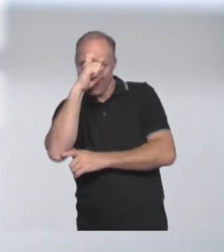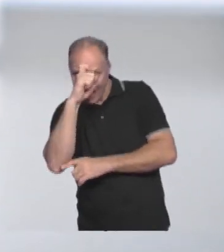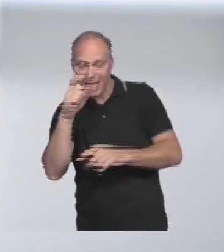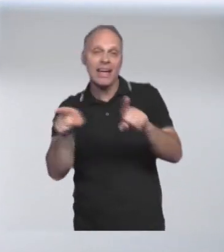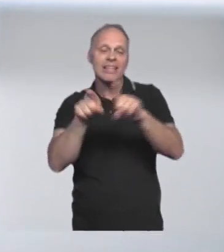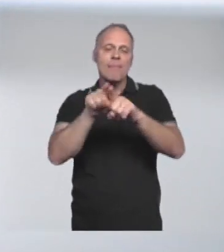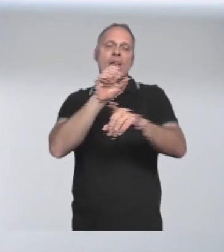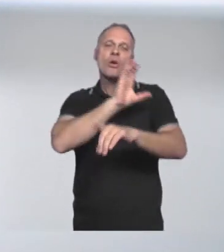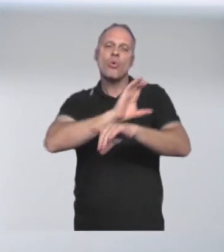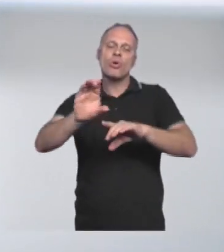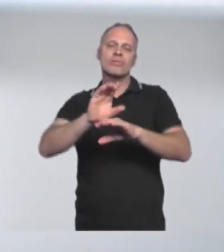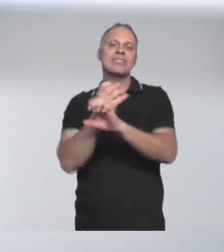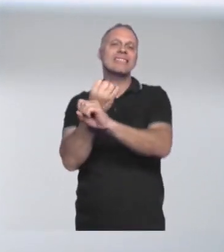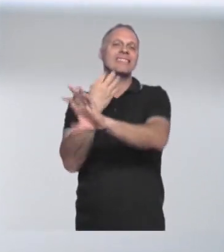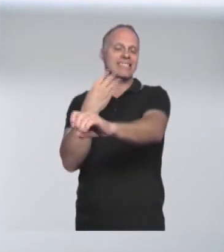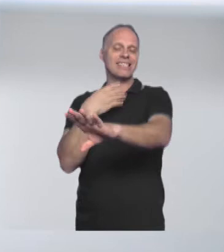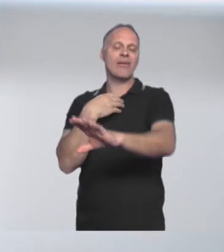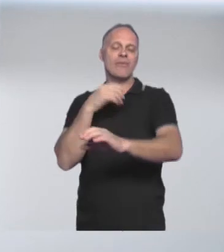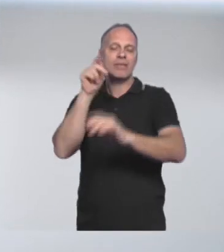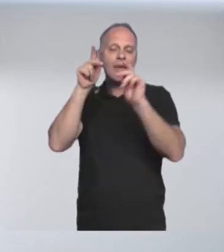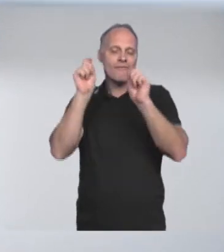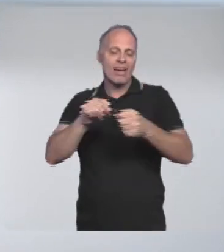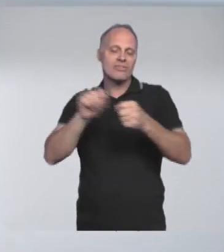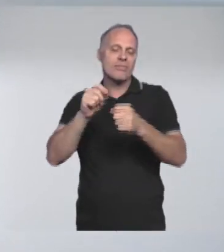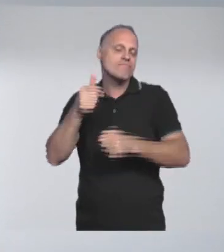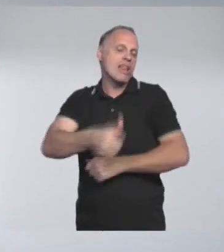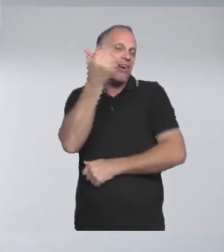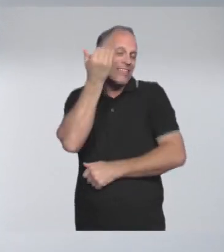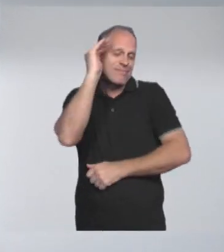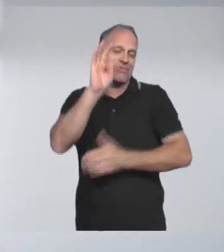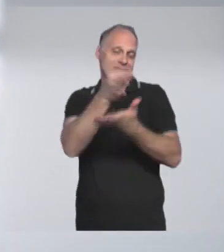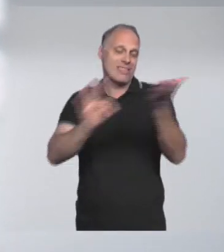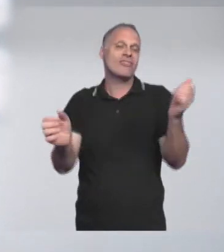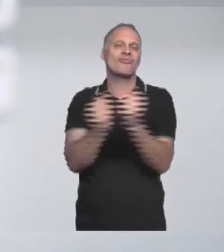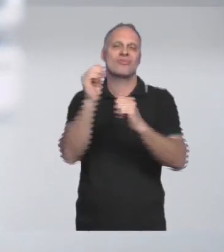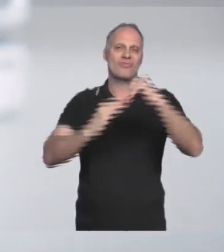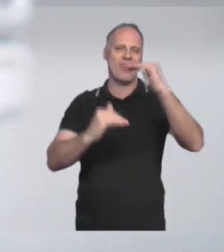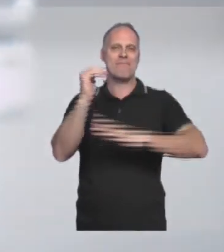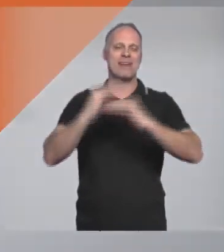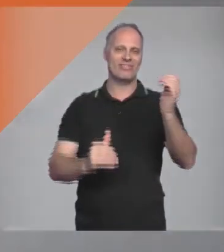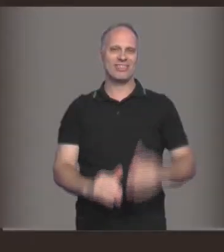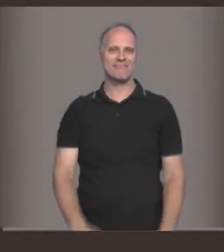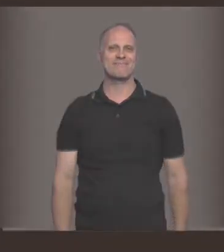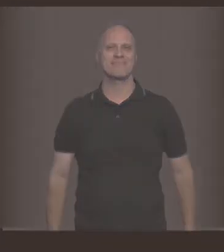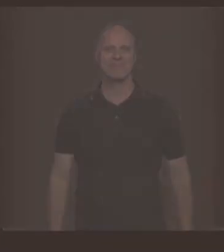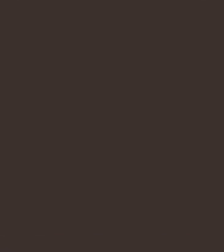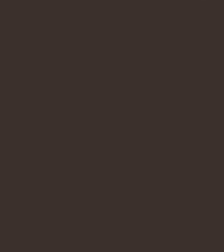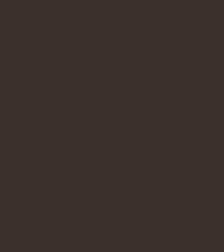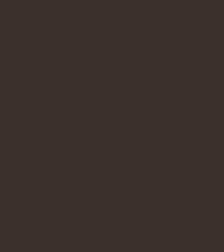hospitalar, além dos cursos de extensão, que proporcionam sempre um melhor entendimento da teoria junto com a prática.